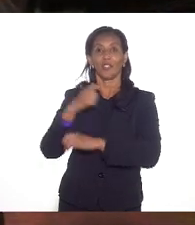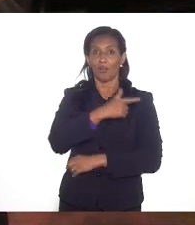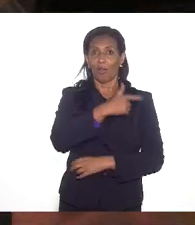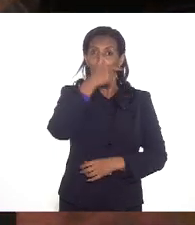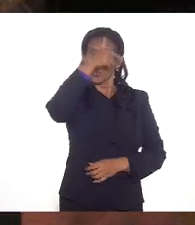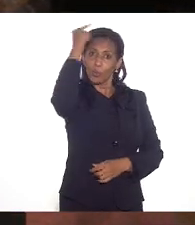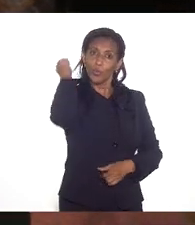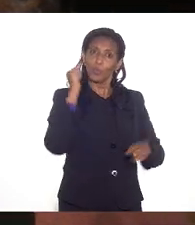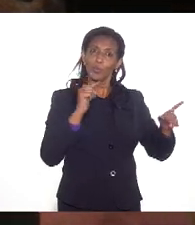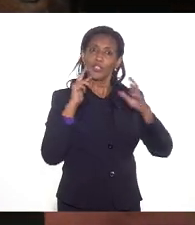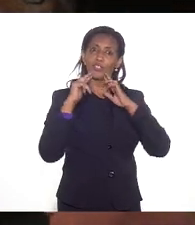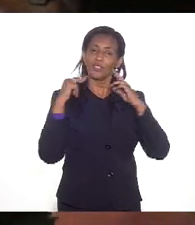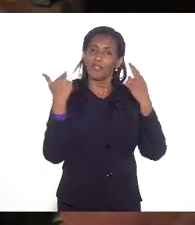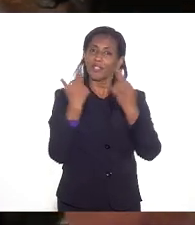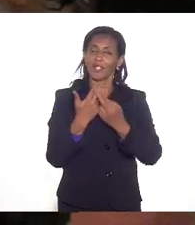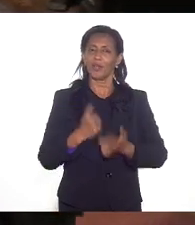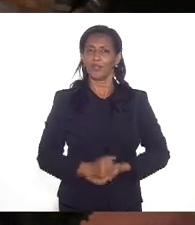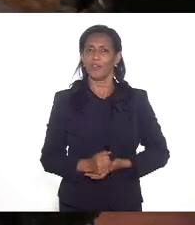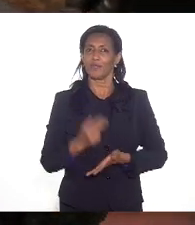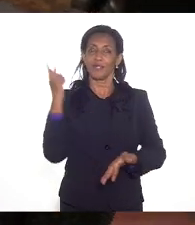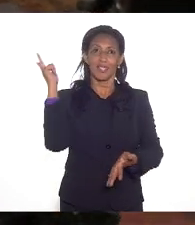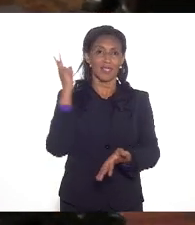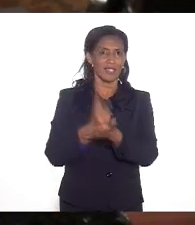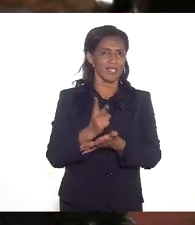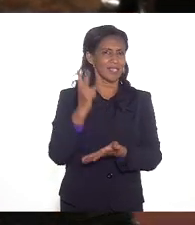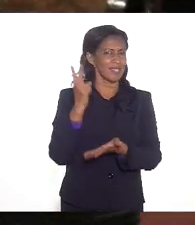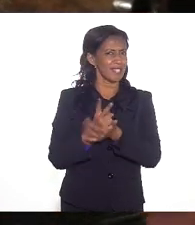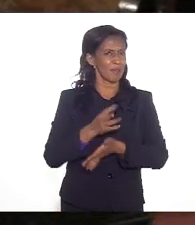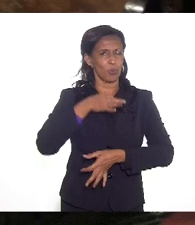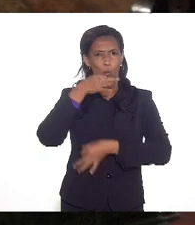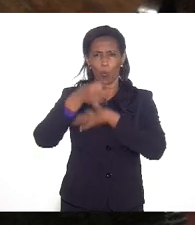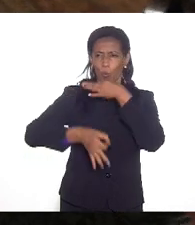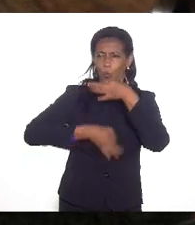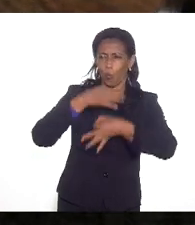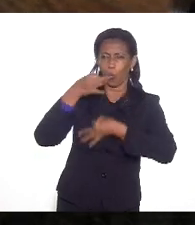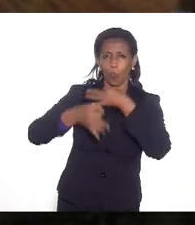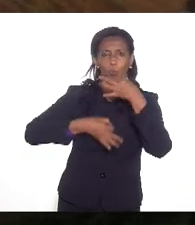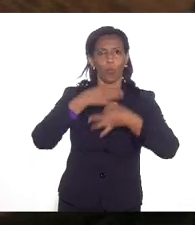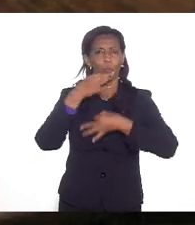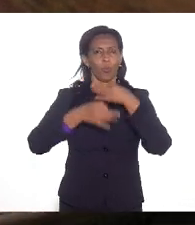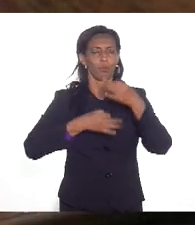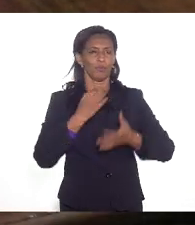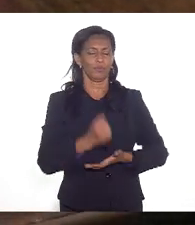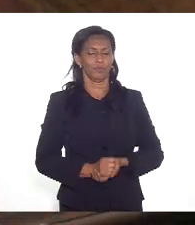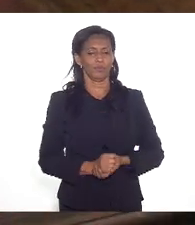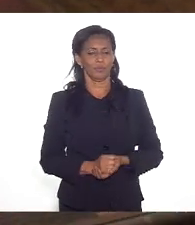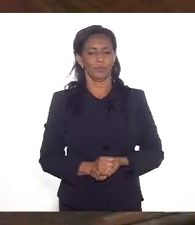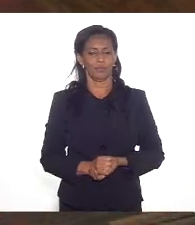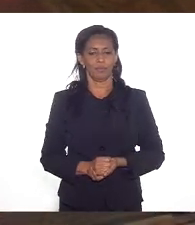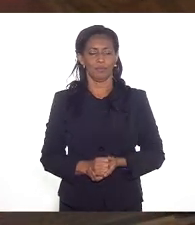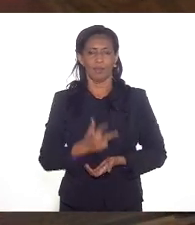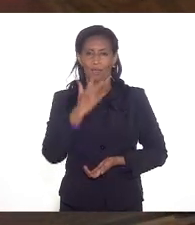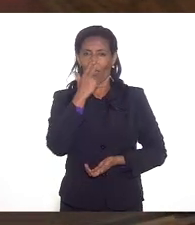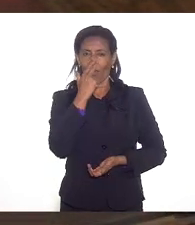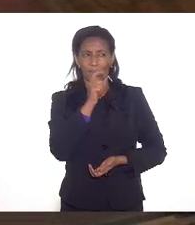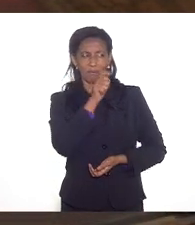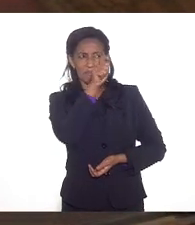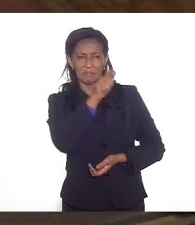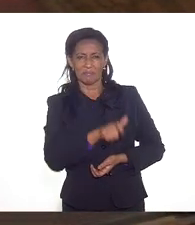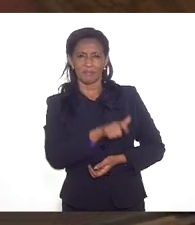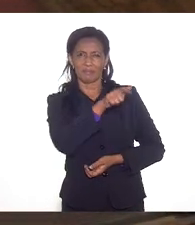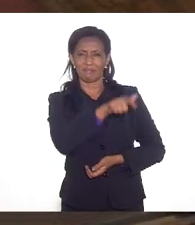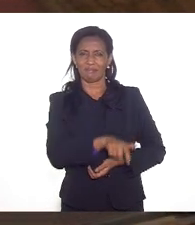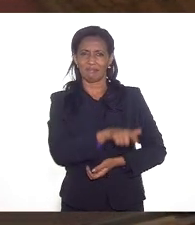reunião Deus sempre deu como sempre as suas sugestões e opiniões aparentemente